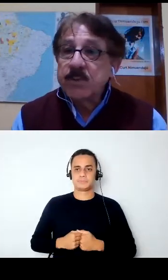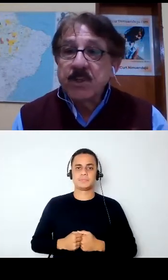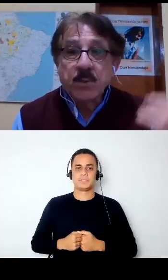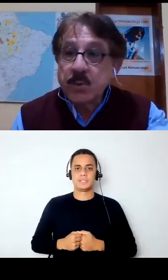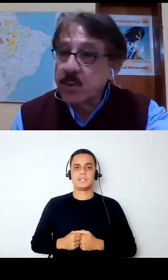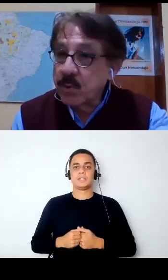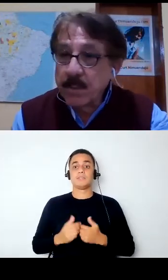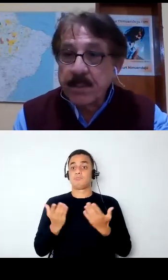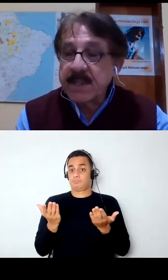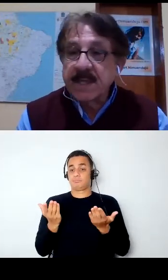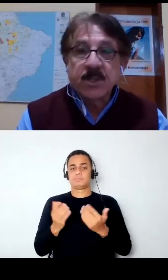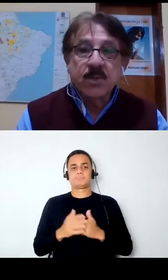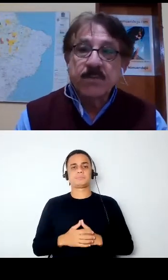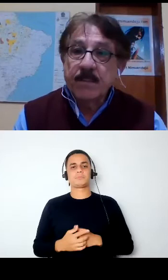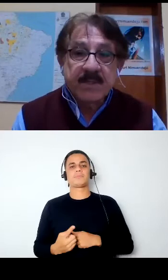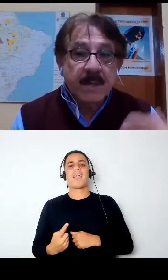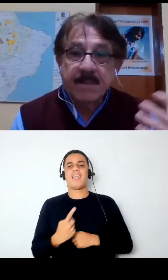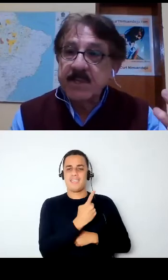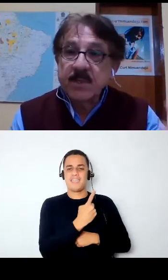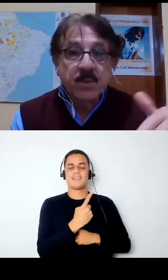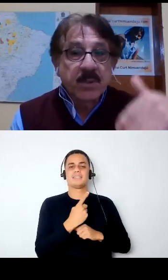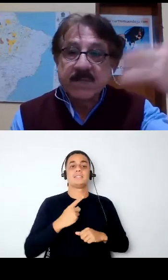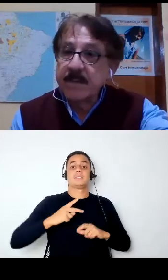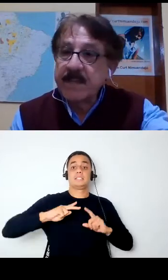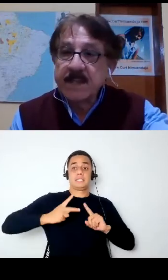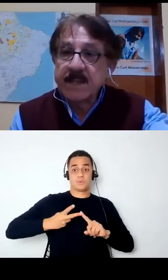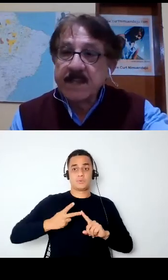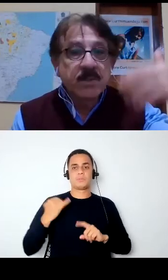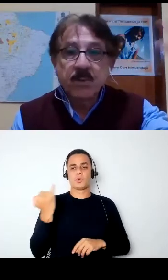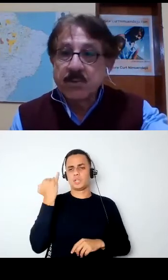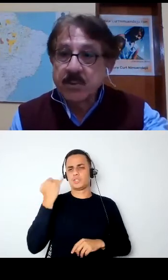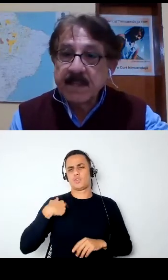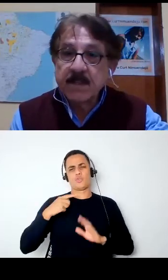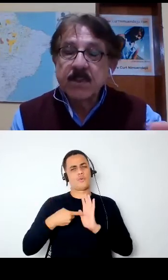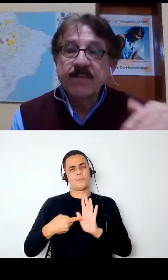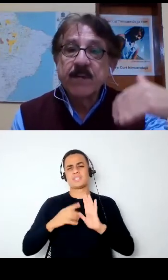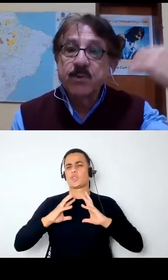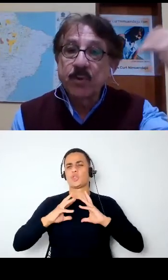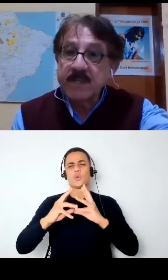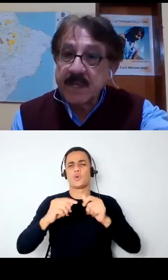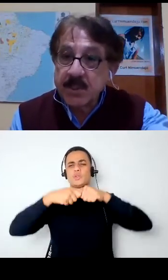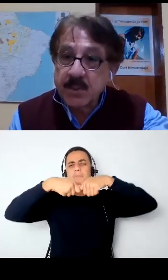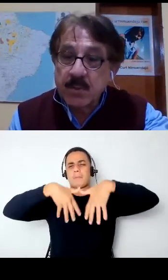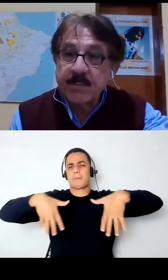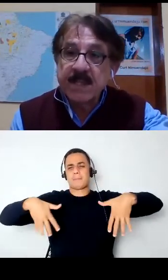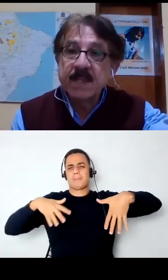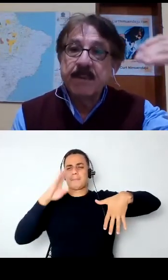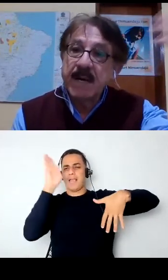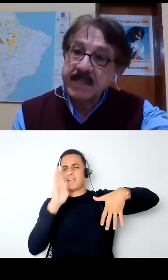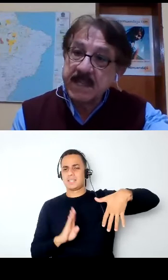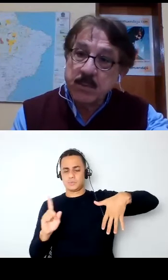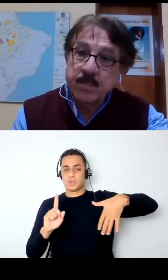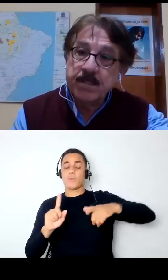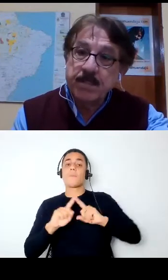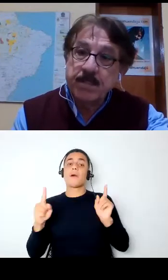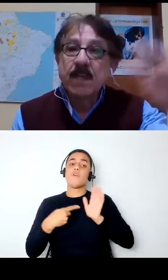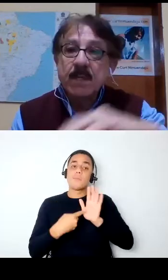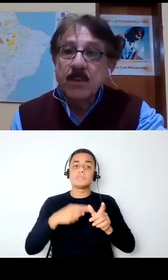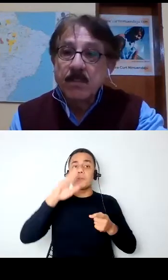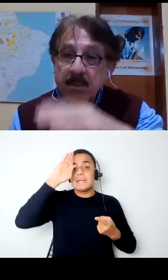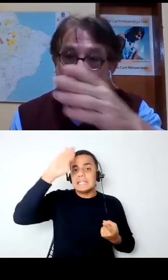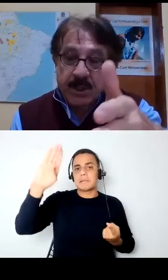Aqui o segundo tronco importante, eu não vou mostrar para vocês todas as famílias linguísticas e troncos do Brasil. Então, eu falei dos dois grandes troncos principais, que é o